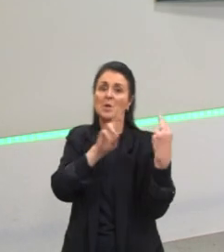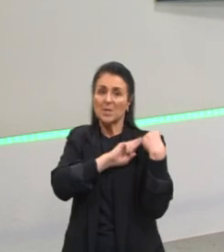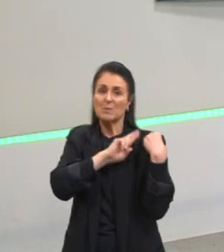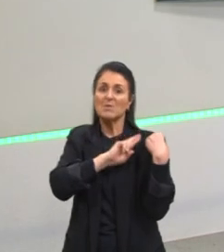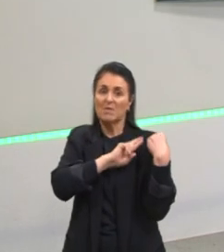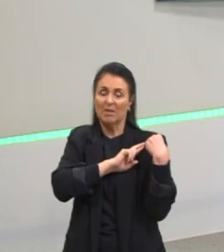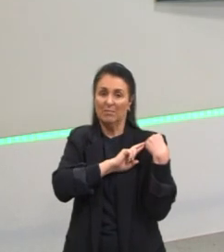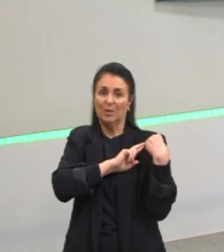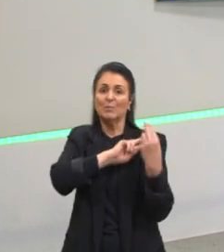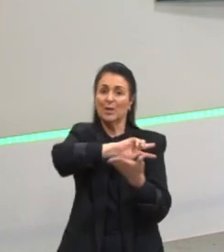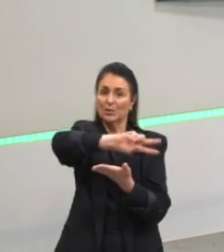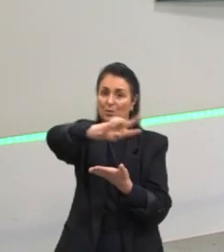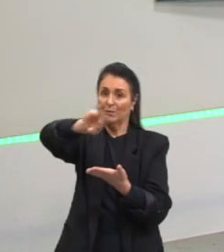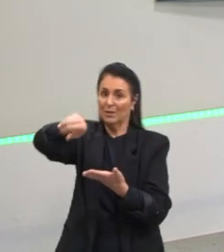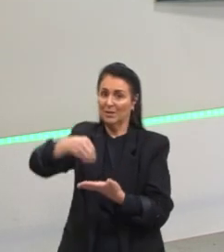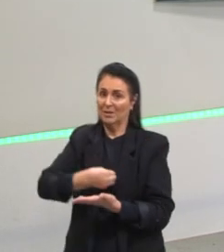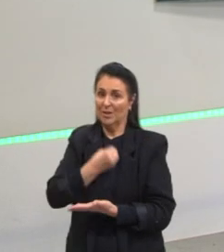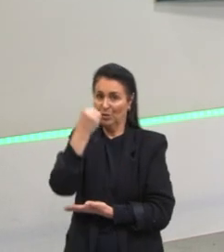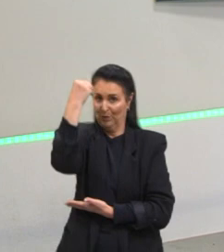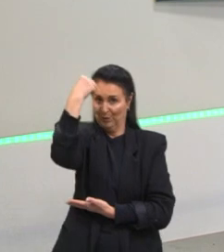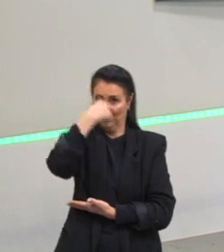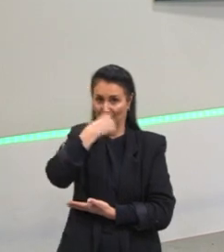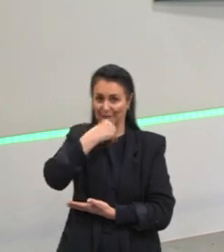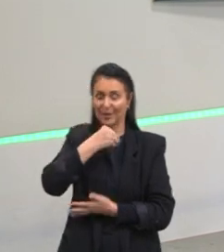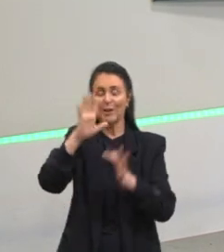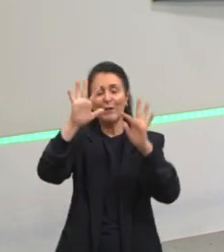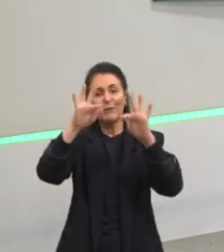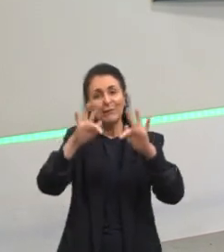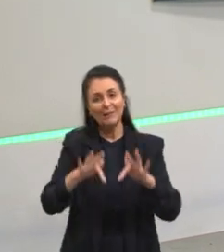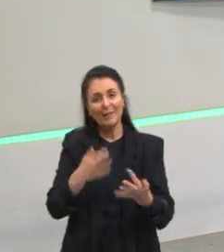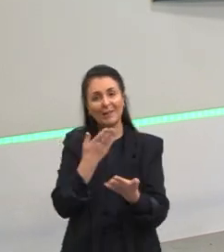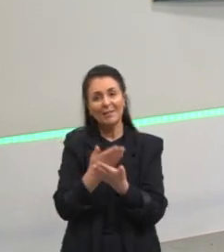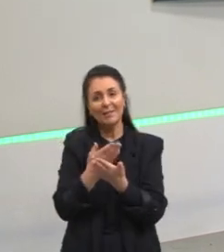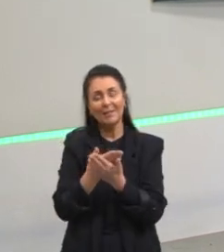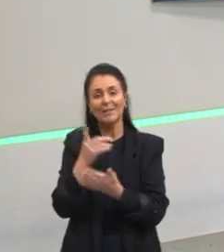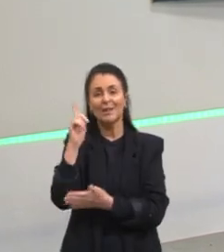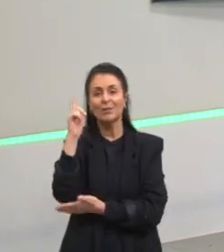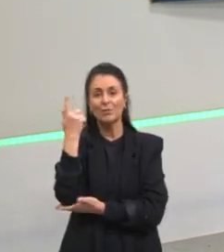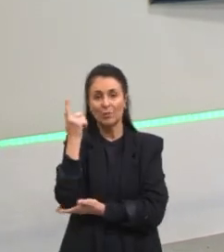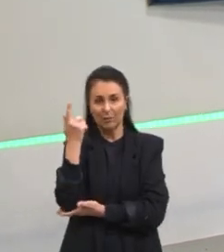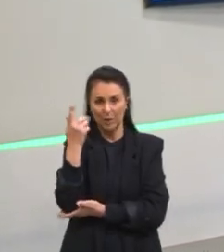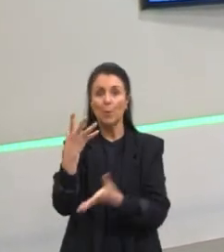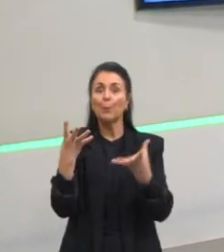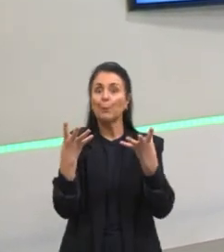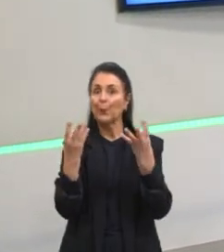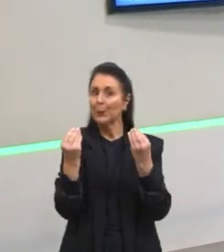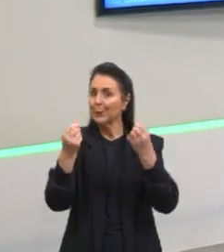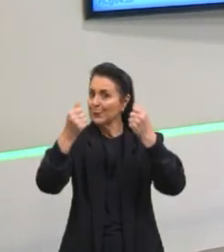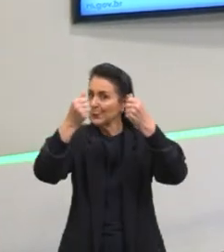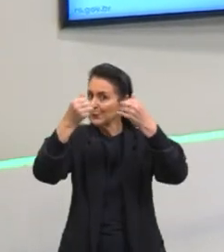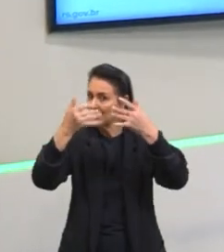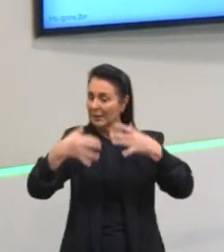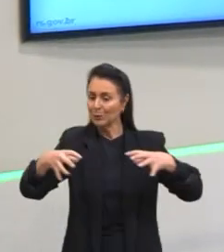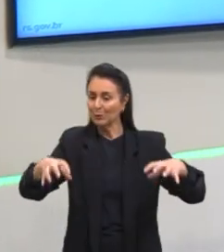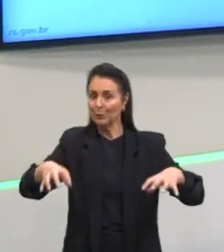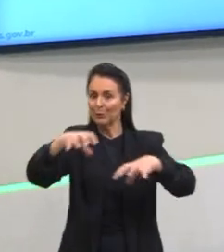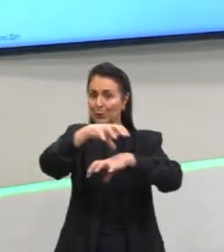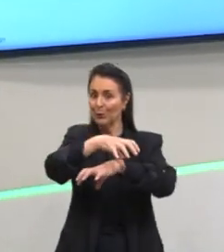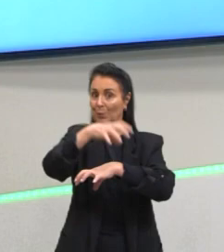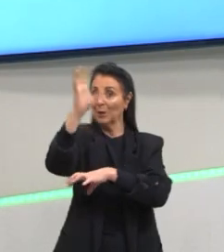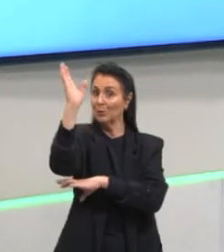meninas meninas chegamos ao fim de mais uma aula na aula também densa biomas brasileiros Ela é bem